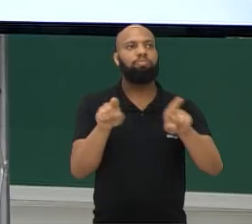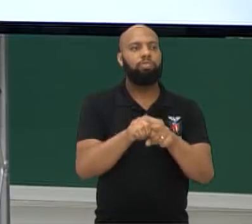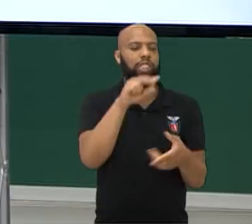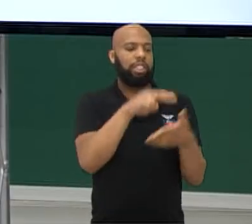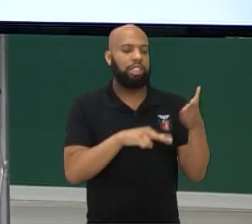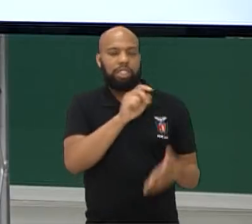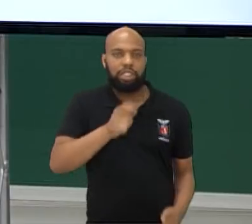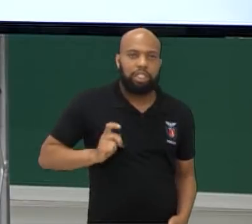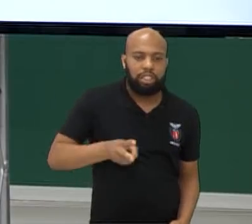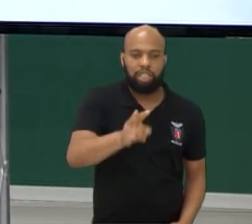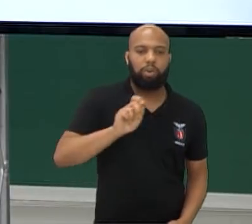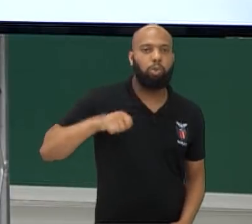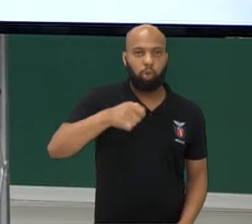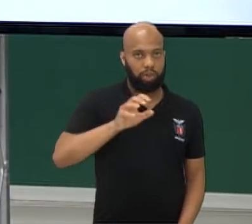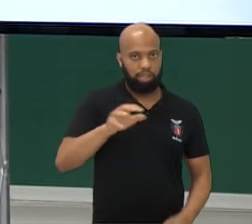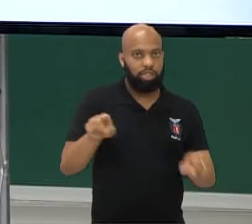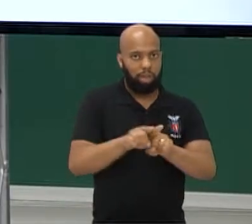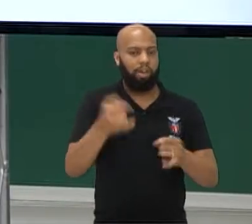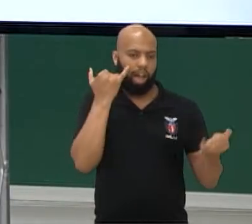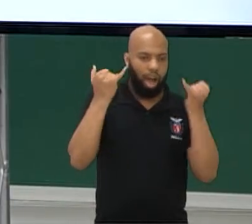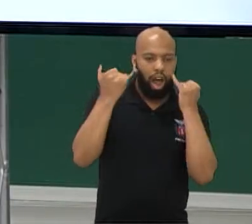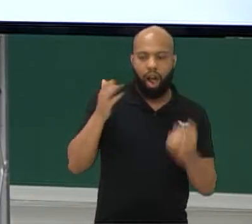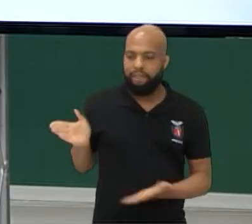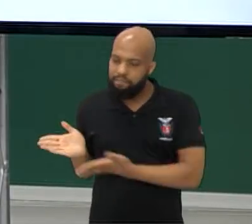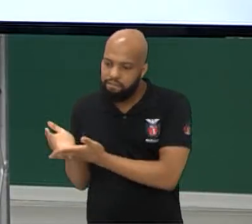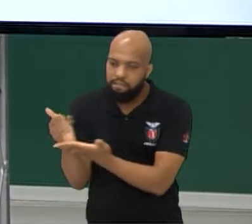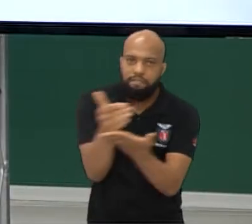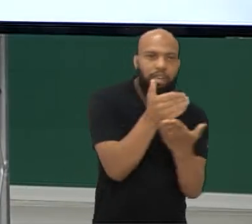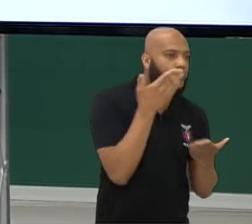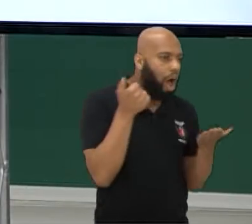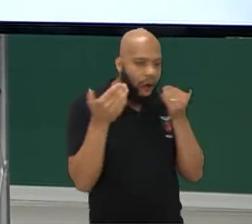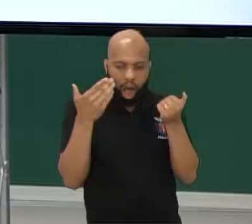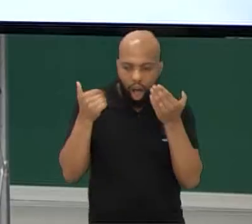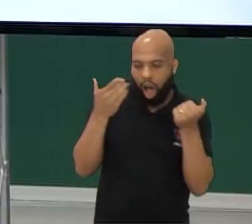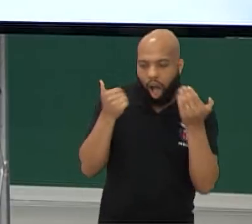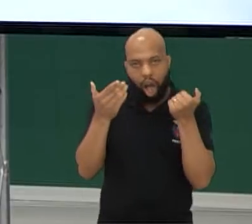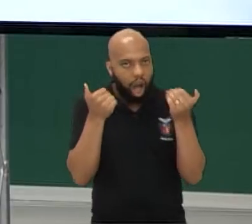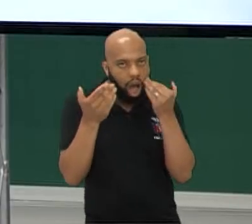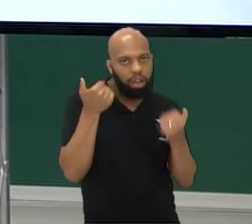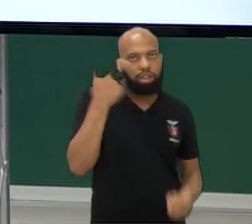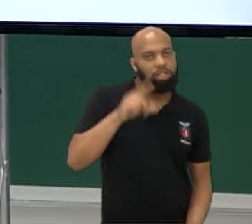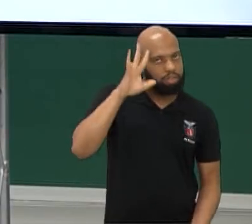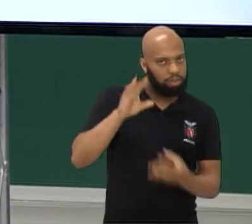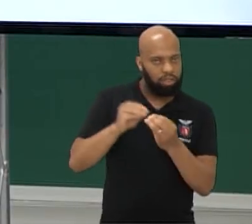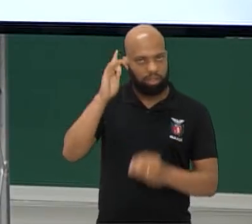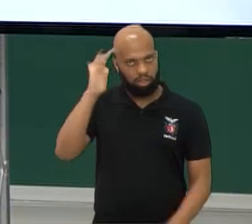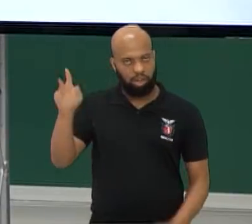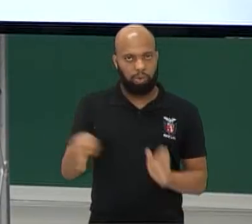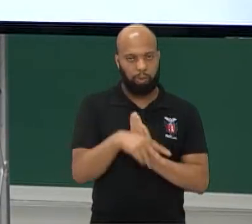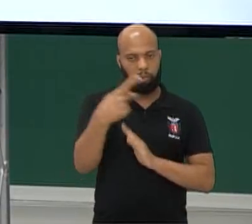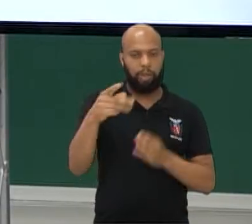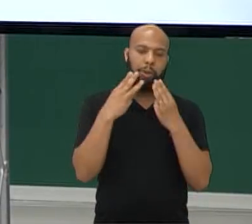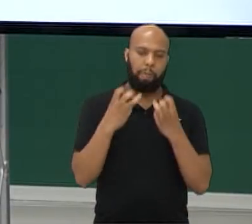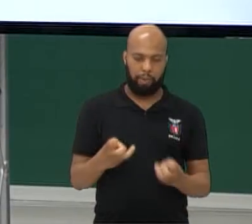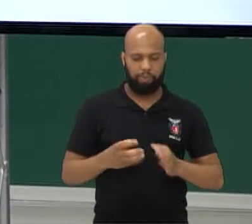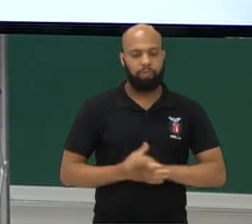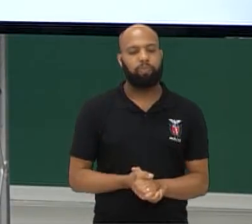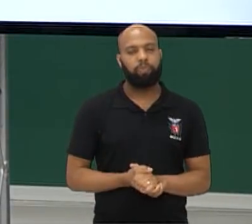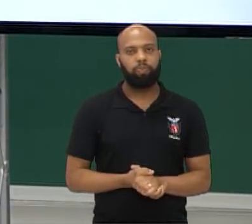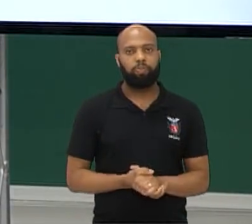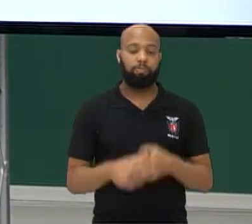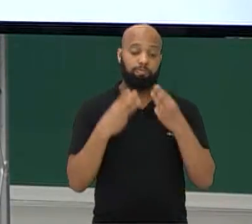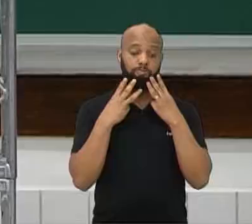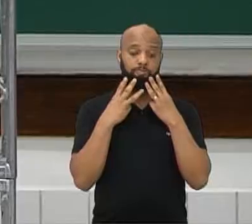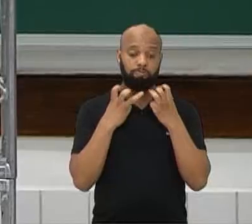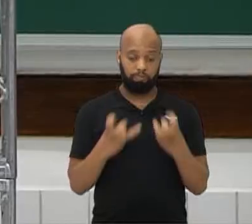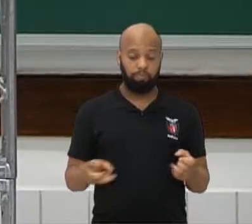ler sempre sobre eles, mais informação, para a gente poder compreender essa teoria do Marx. Aqui o Marx ele só